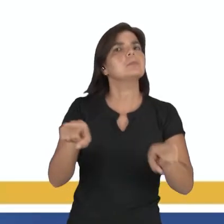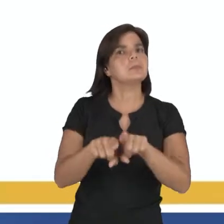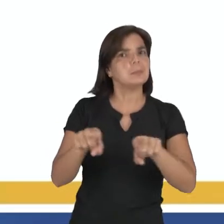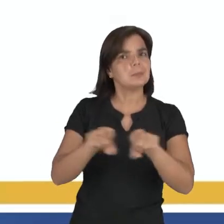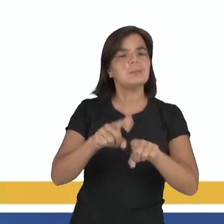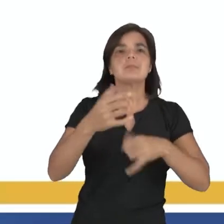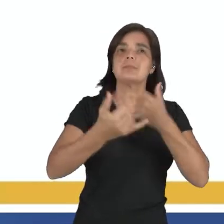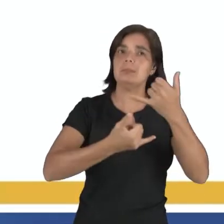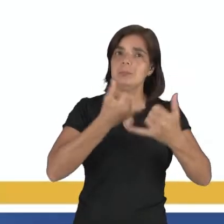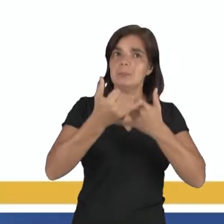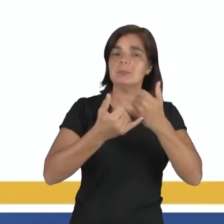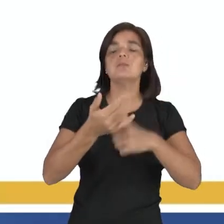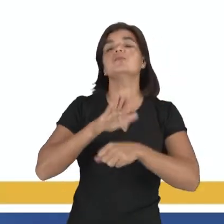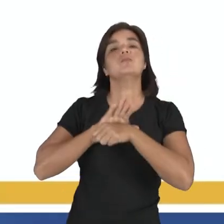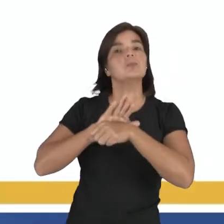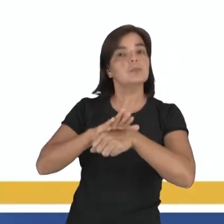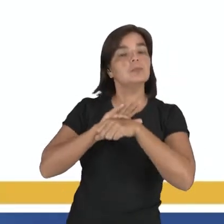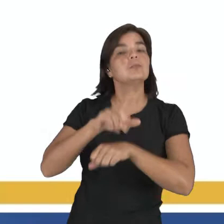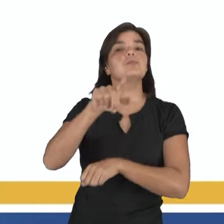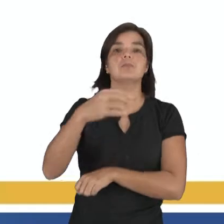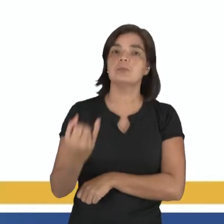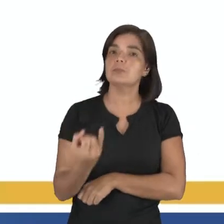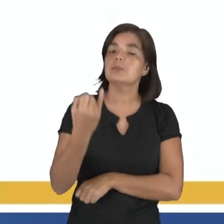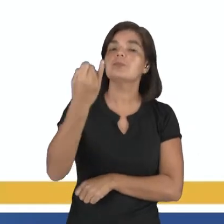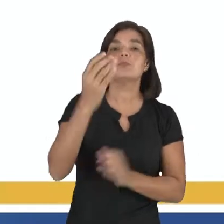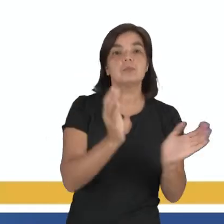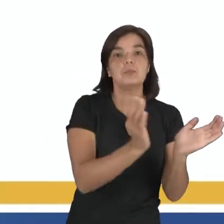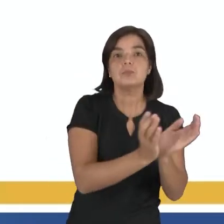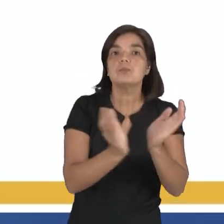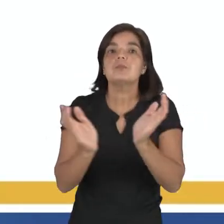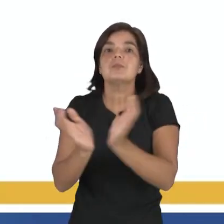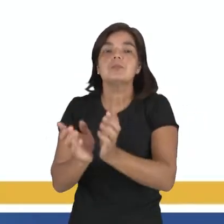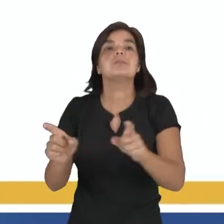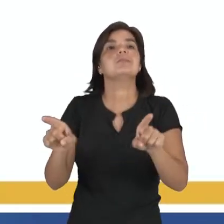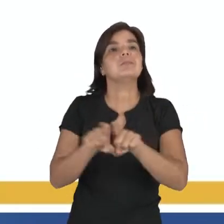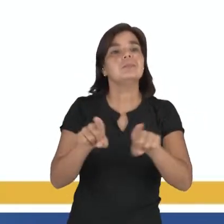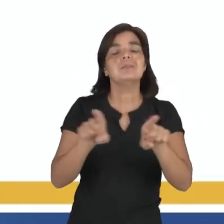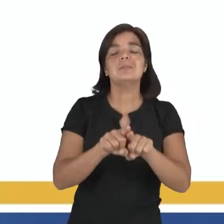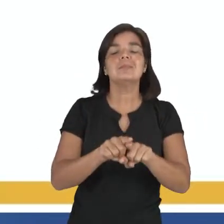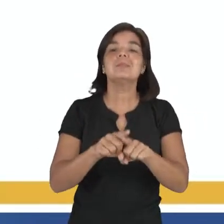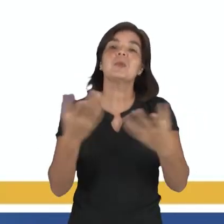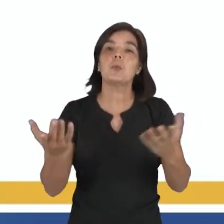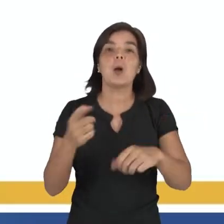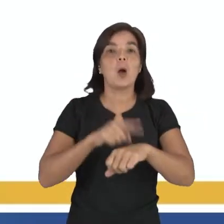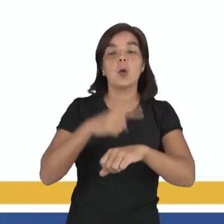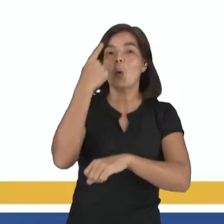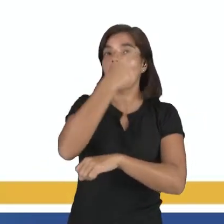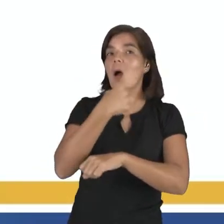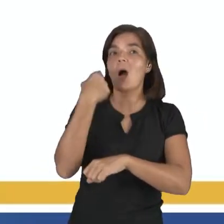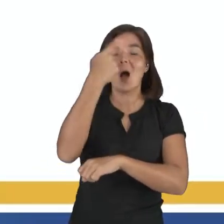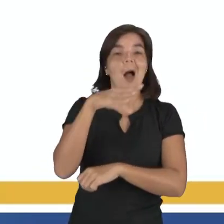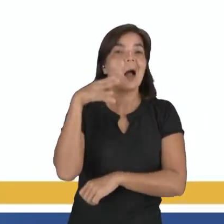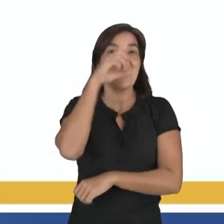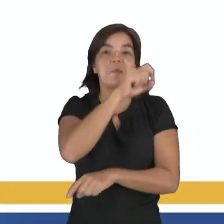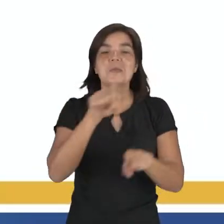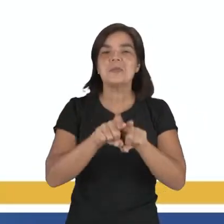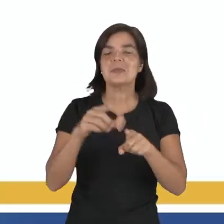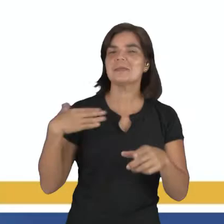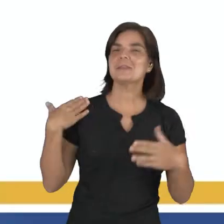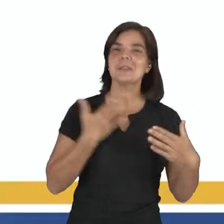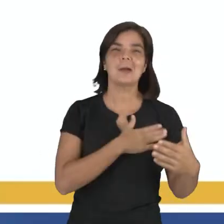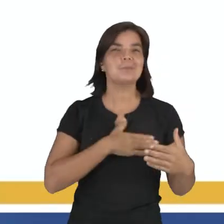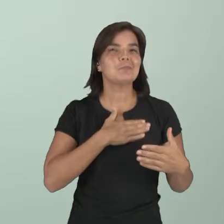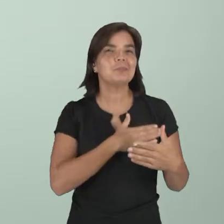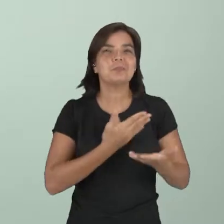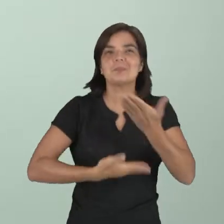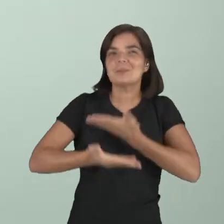no jogo. A cooperação é importante para as equipes, né? E o passatempo, passa muito rápido o tempo quando você está se